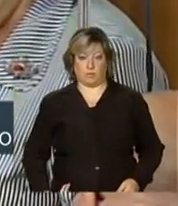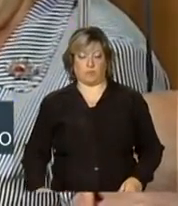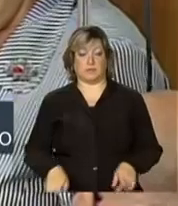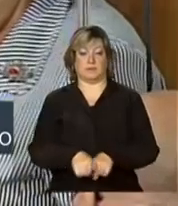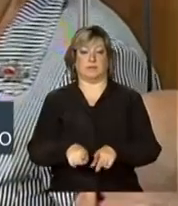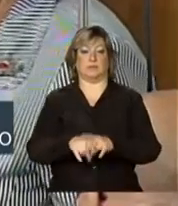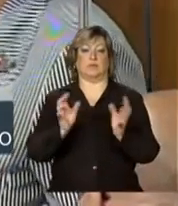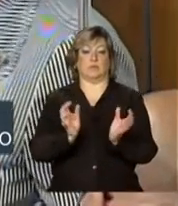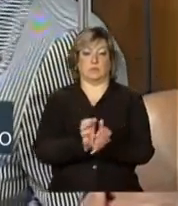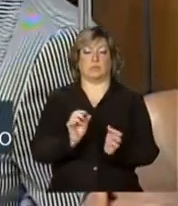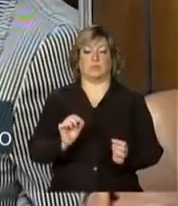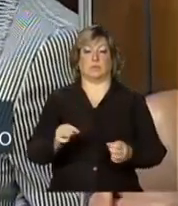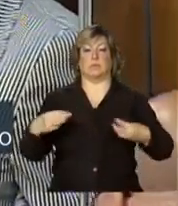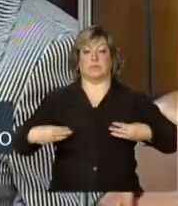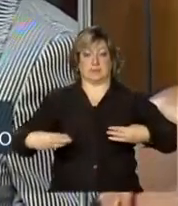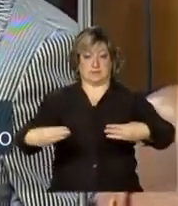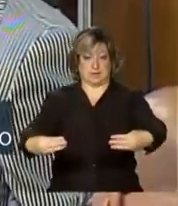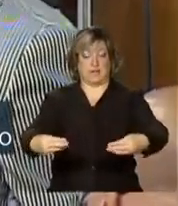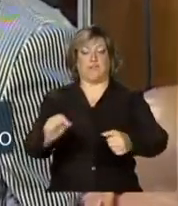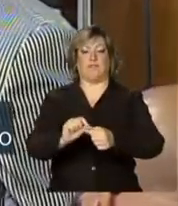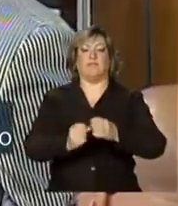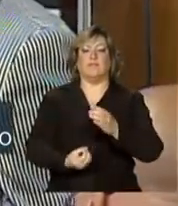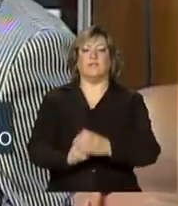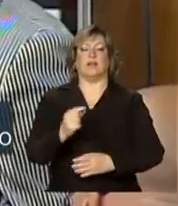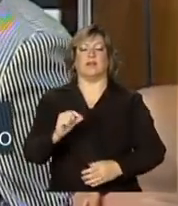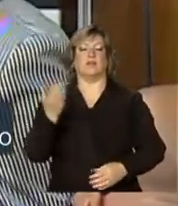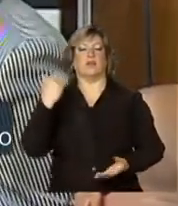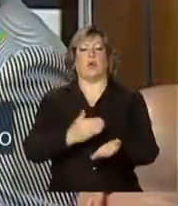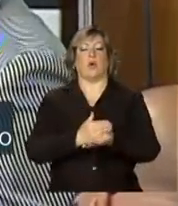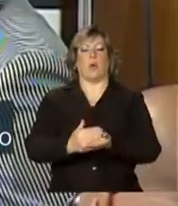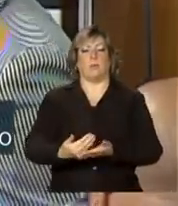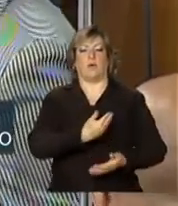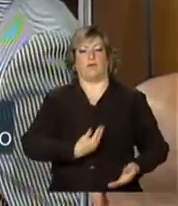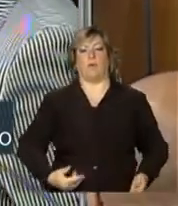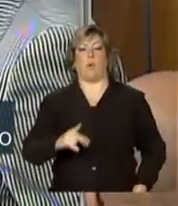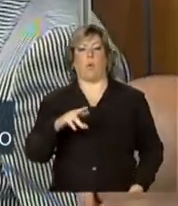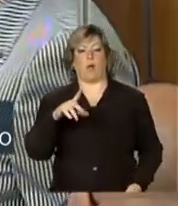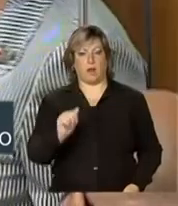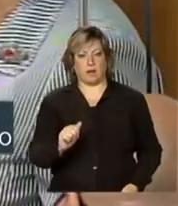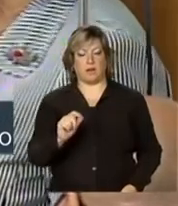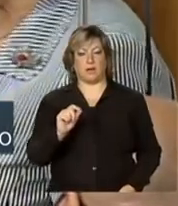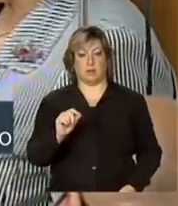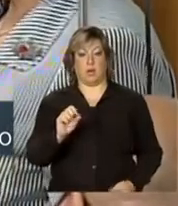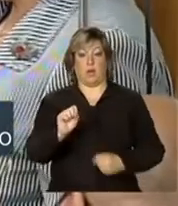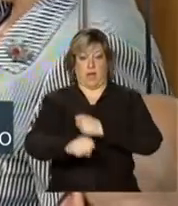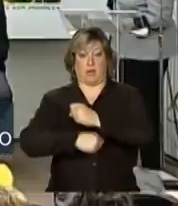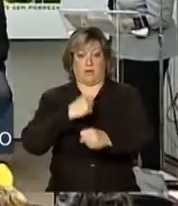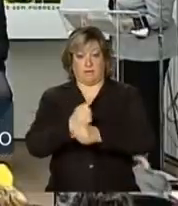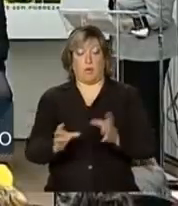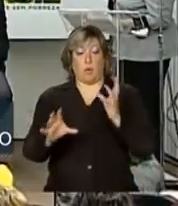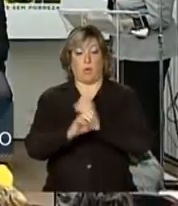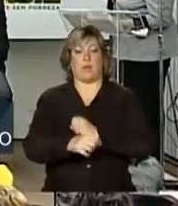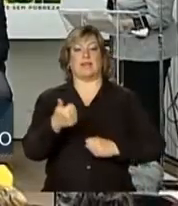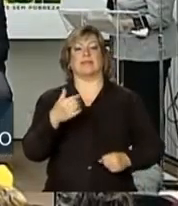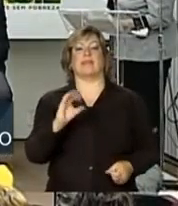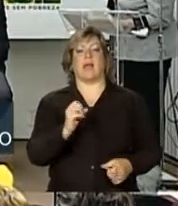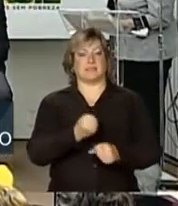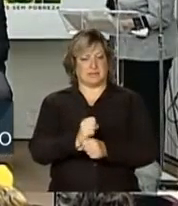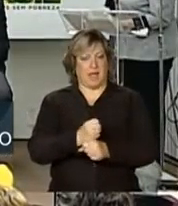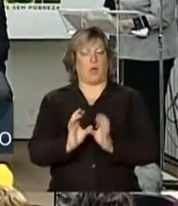âmbito ministerial criado no início do governo Lula, o ano que vem nós fazemos 10 anos,